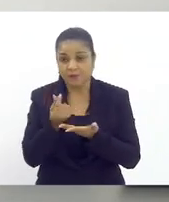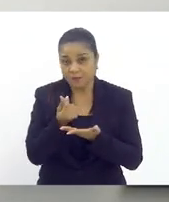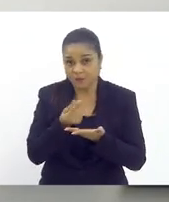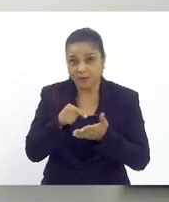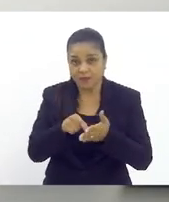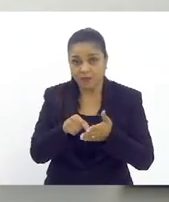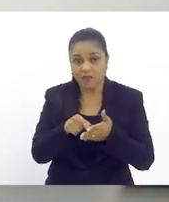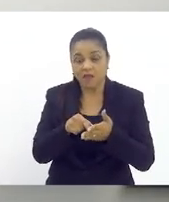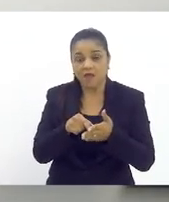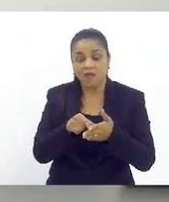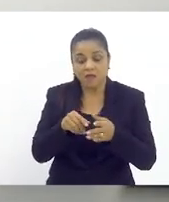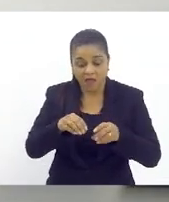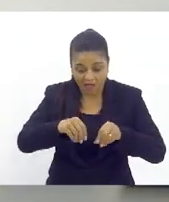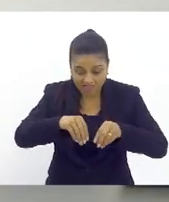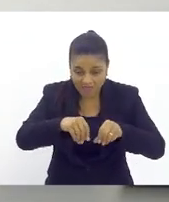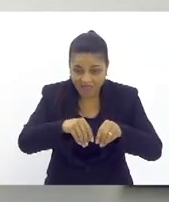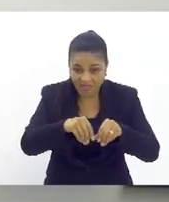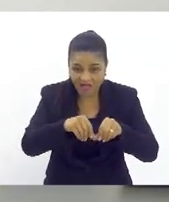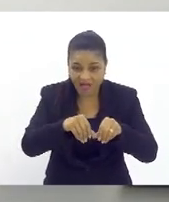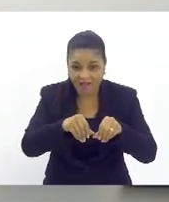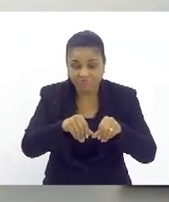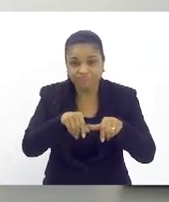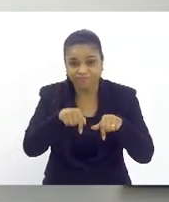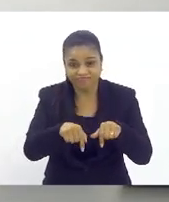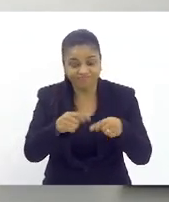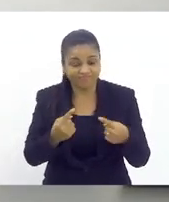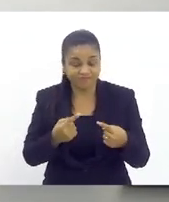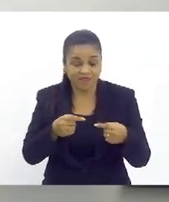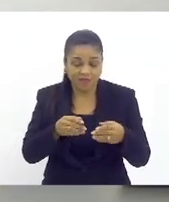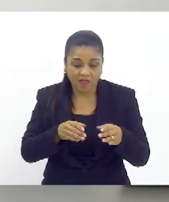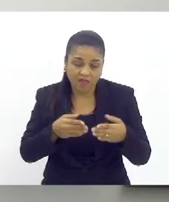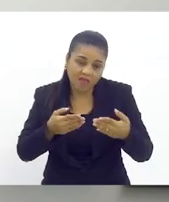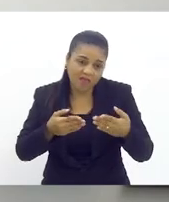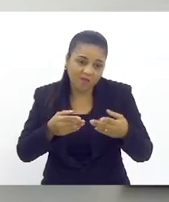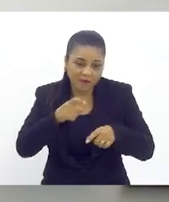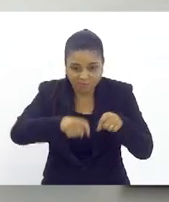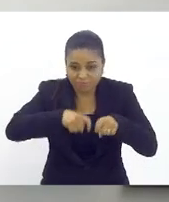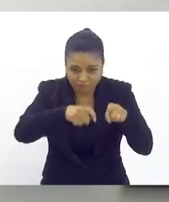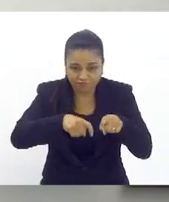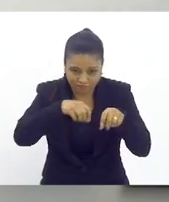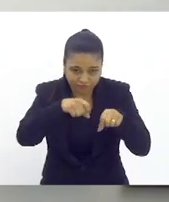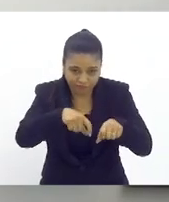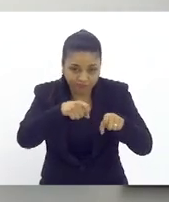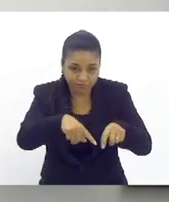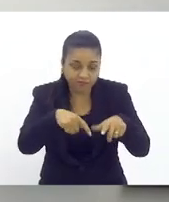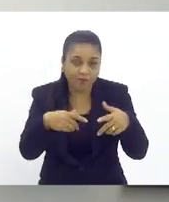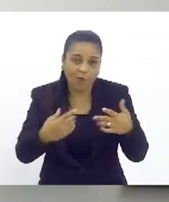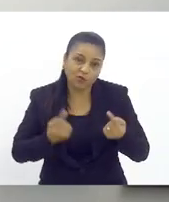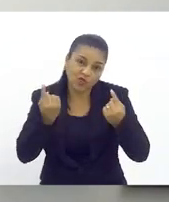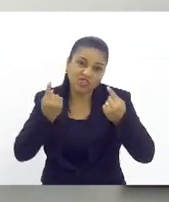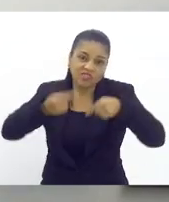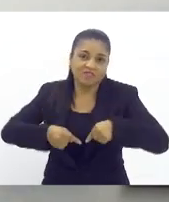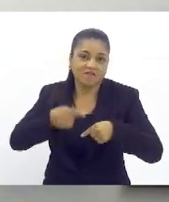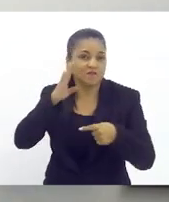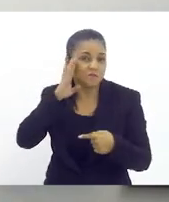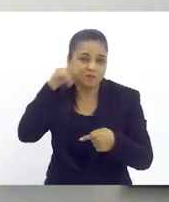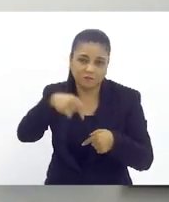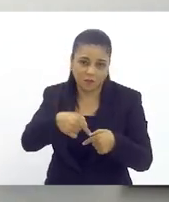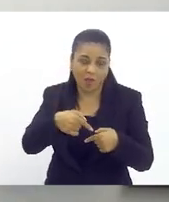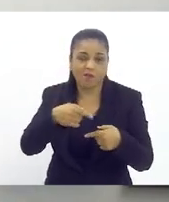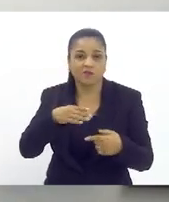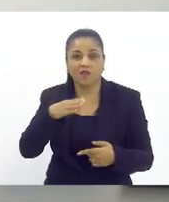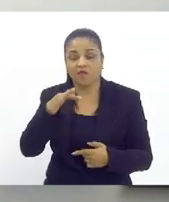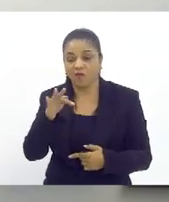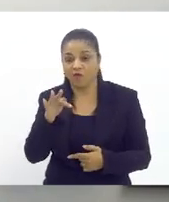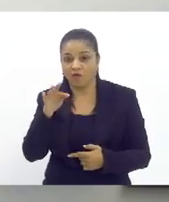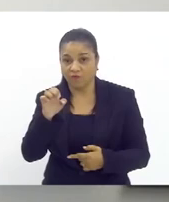conflito para mobilizar a terra que talvez seja uma maior desafio eu acho do Estado hoje então a gente tem recurso né Tem o fecan tem o